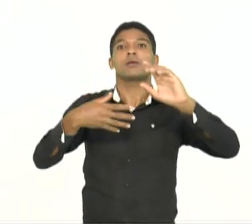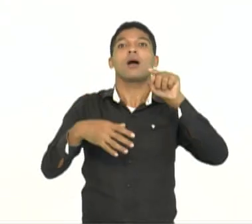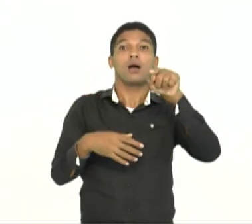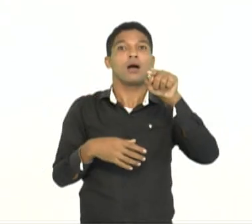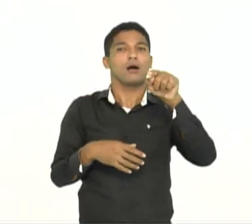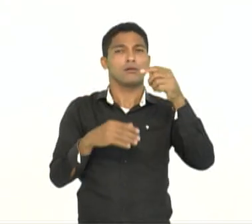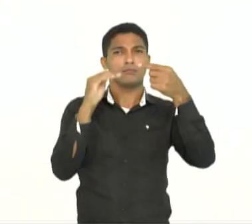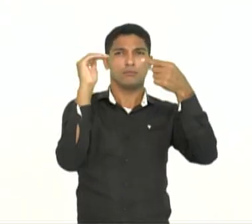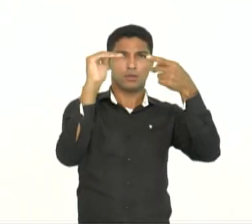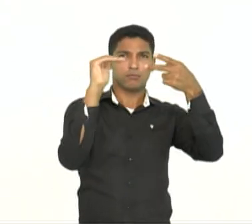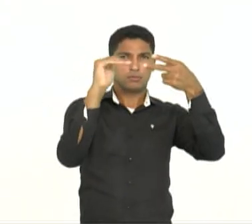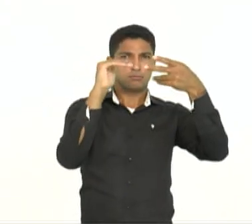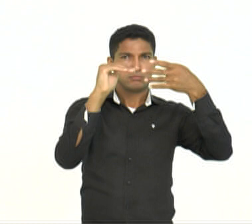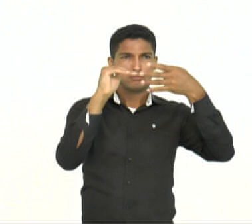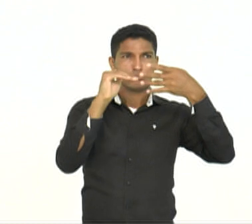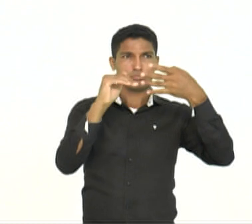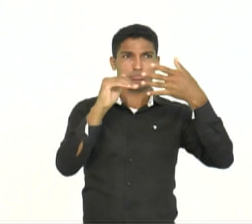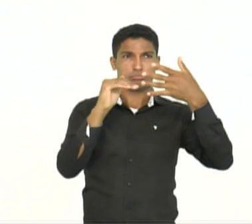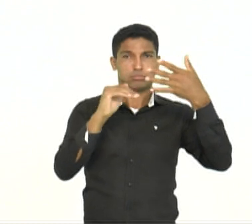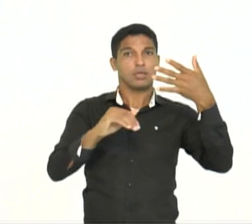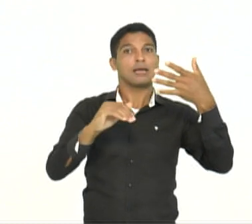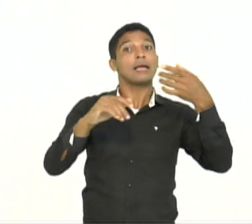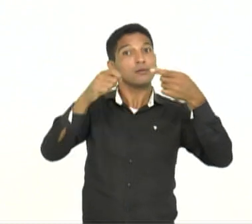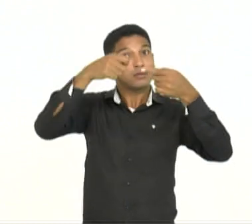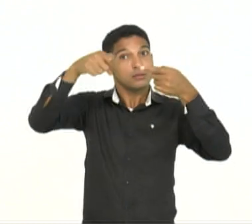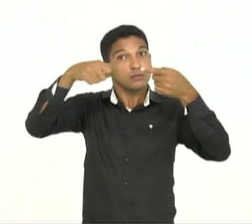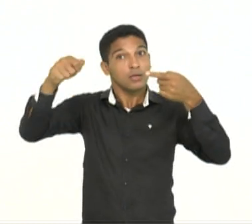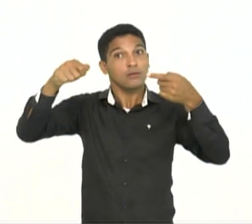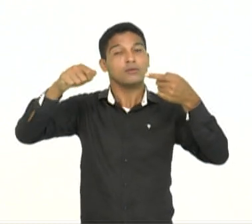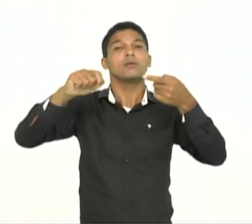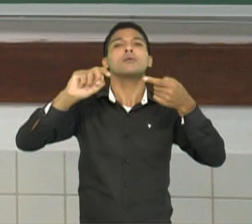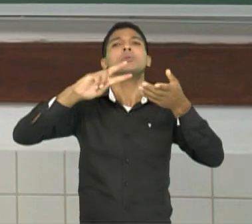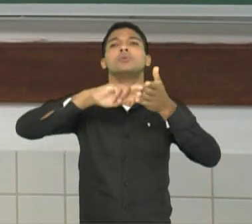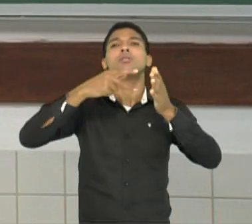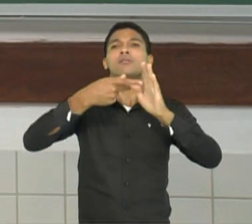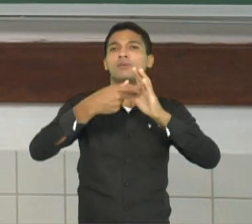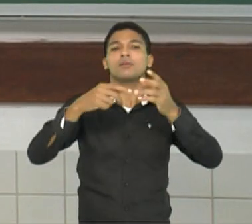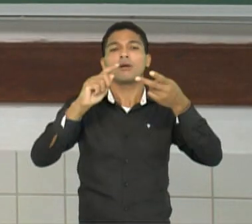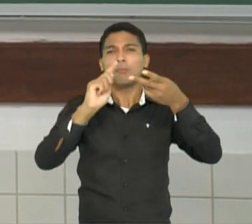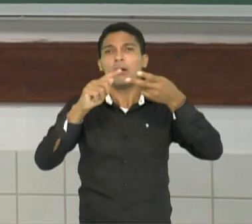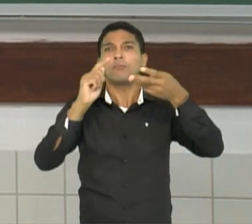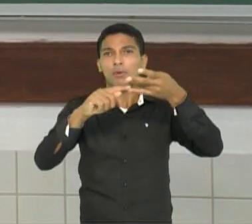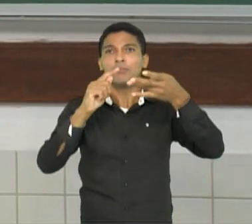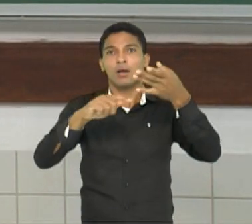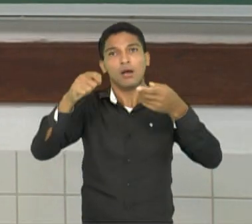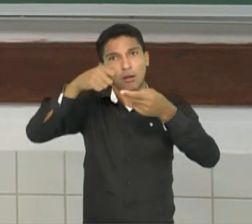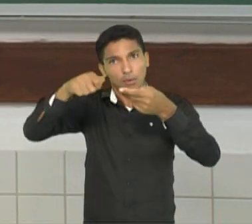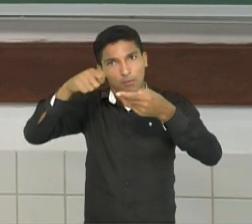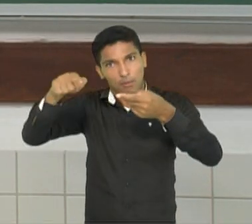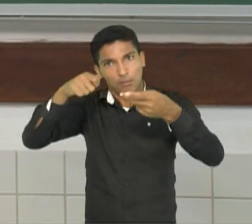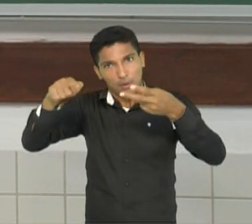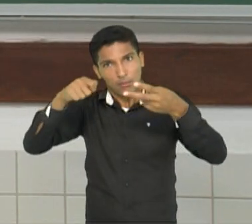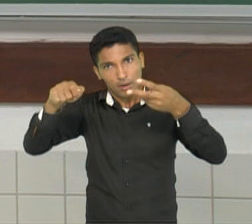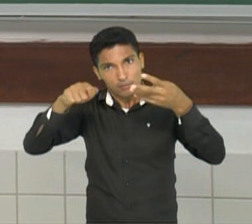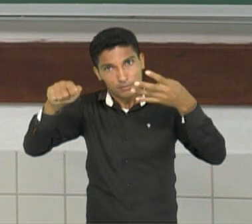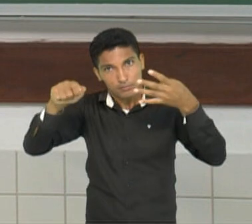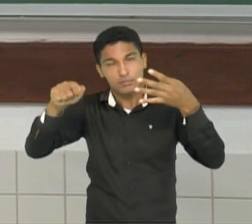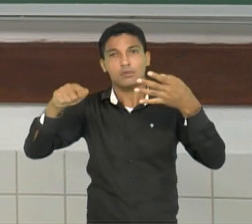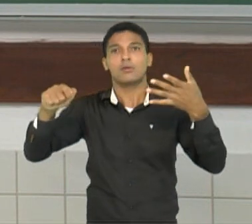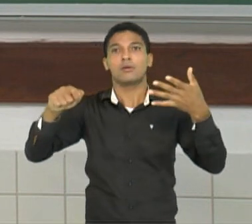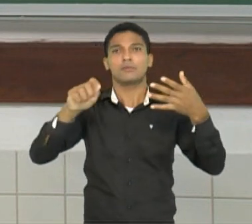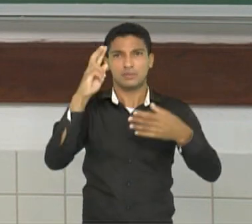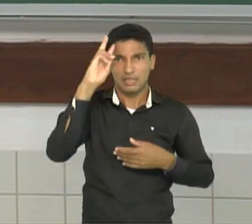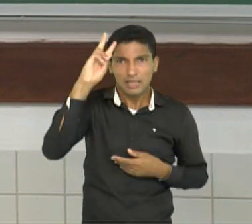de natalidade, mortalidade, população absoluta, relativa e miscigenação. Lembra o que significa cada um